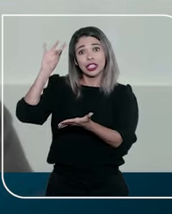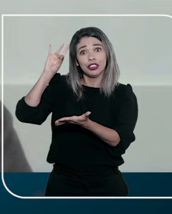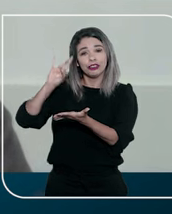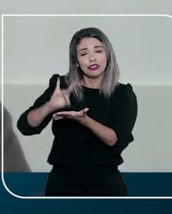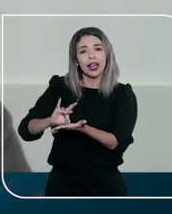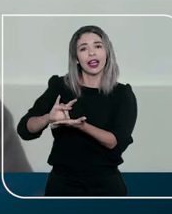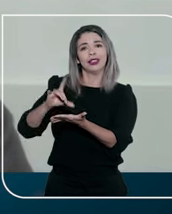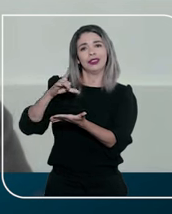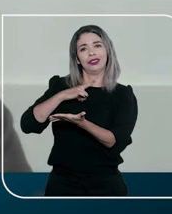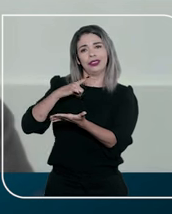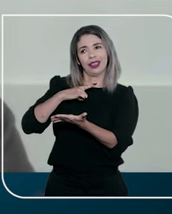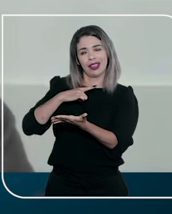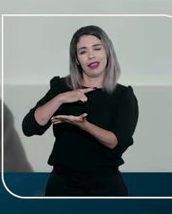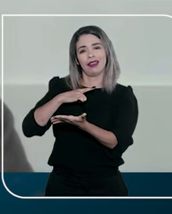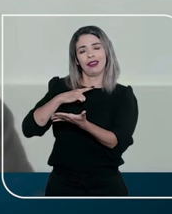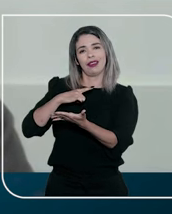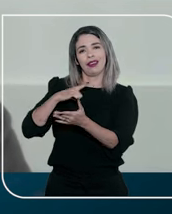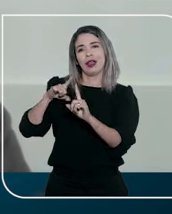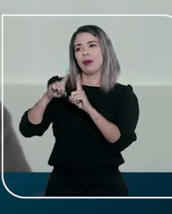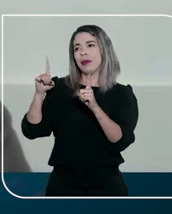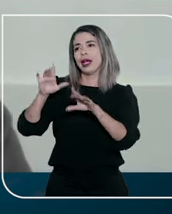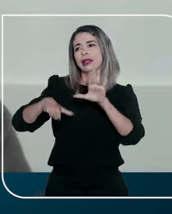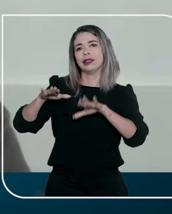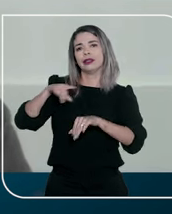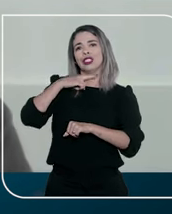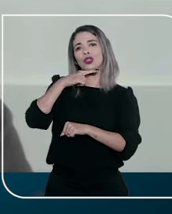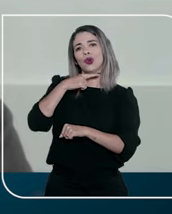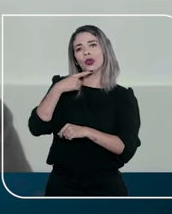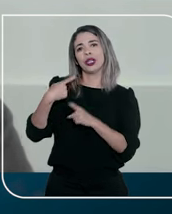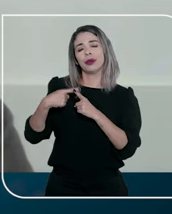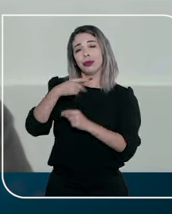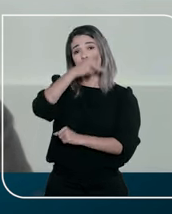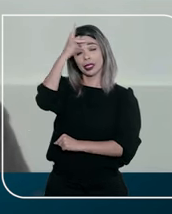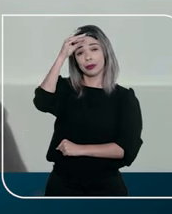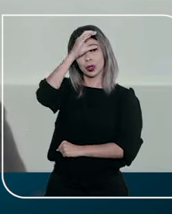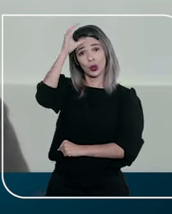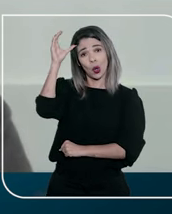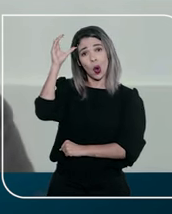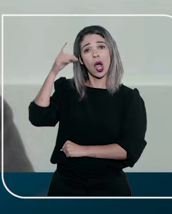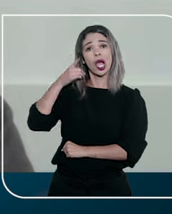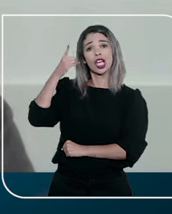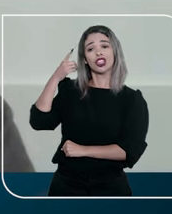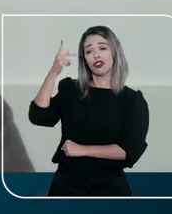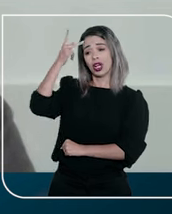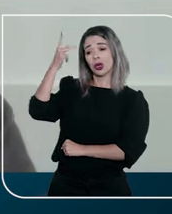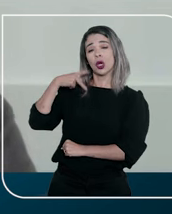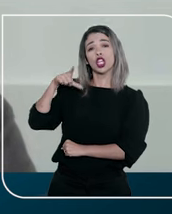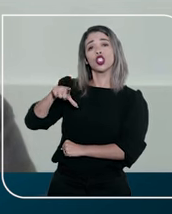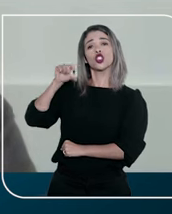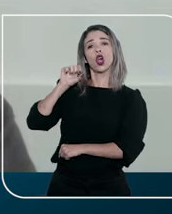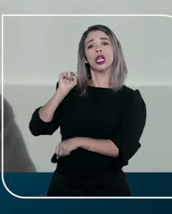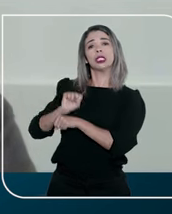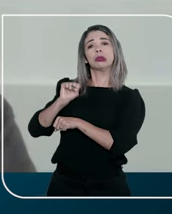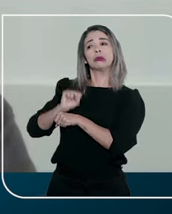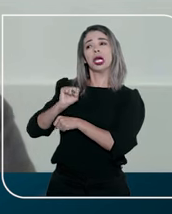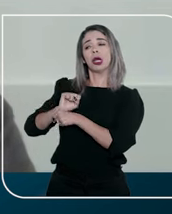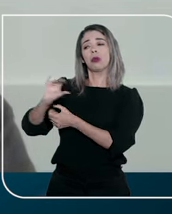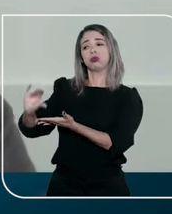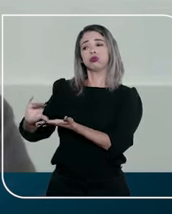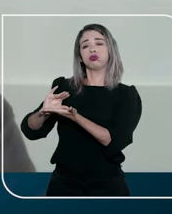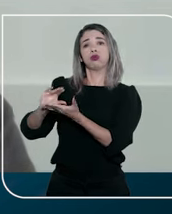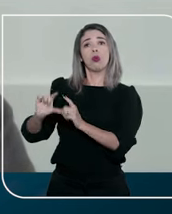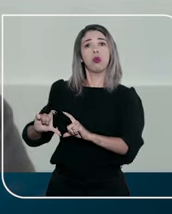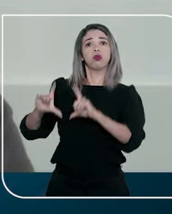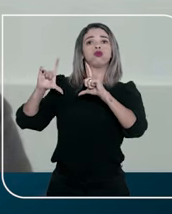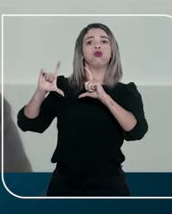não conseguimos, porque muitas vezes os passageiros e seus advogados preferem aguardar o valor de uma indenização alta do que